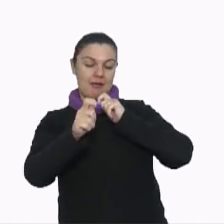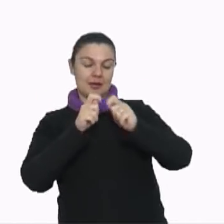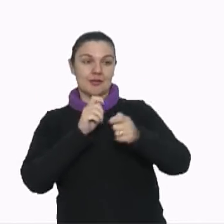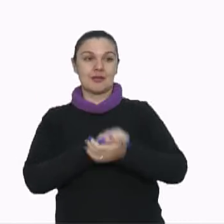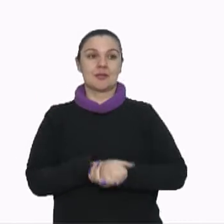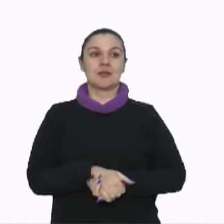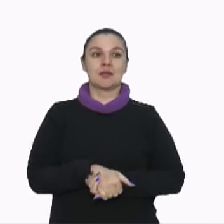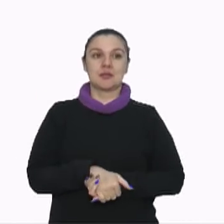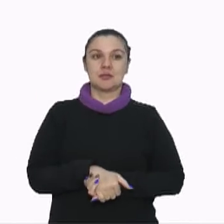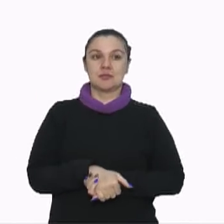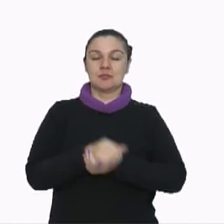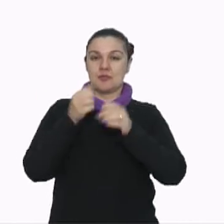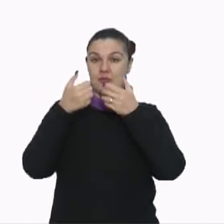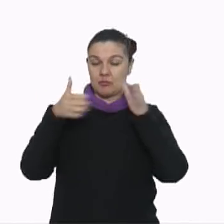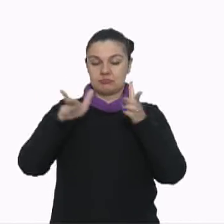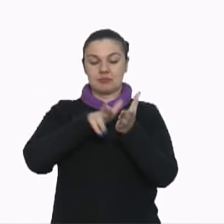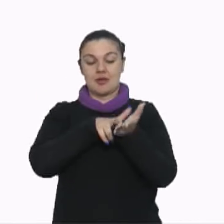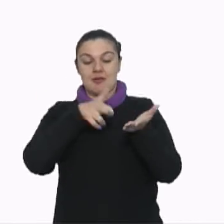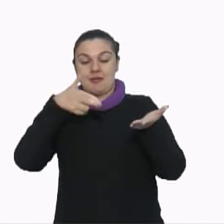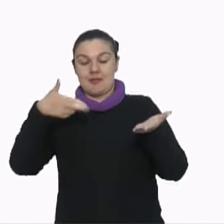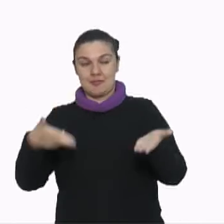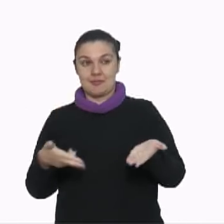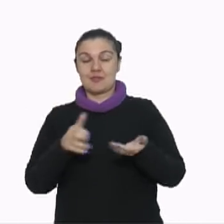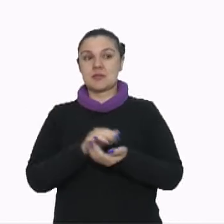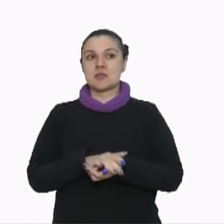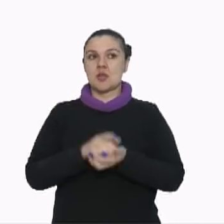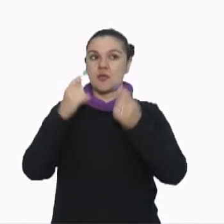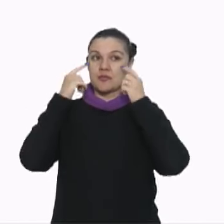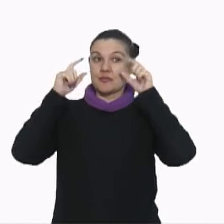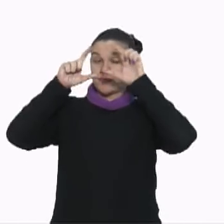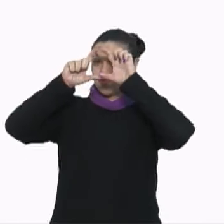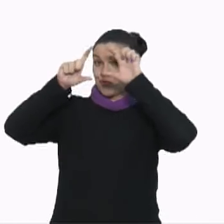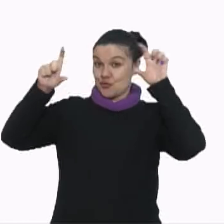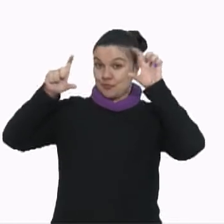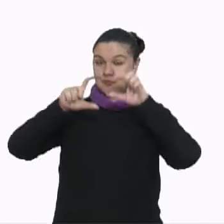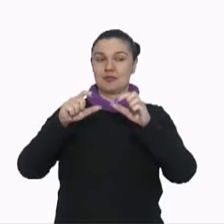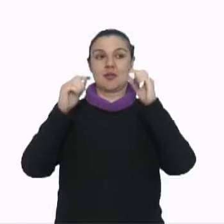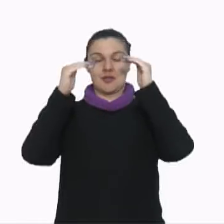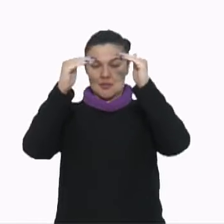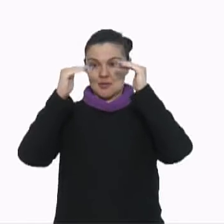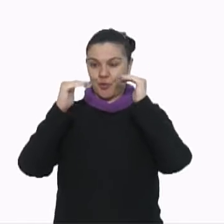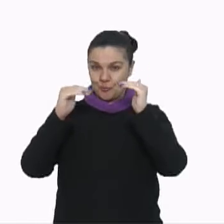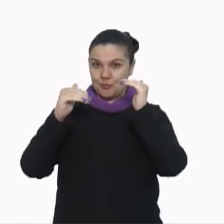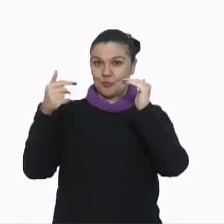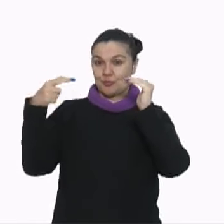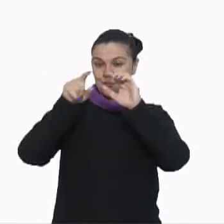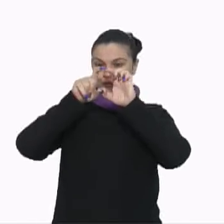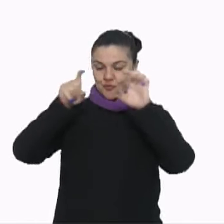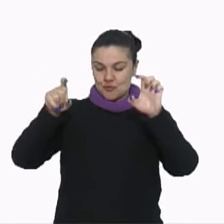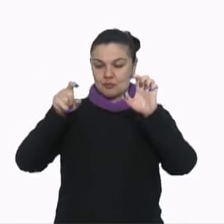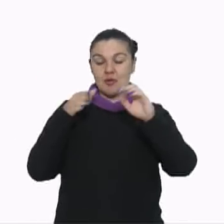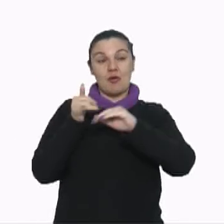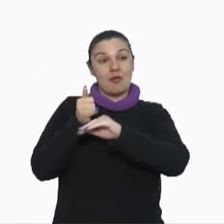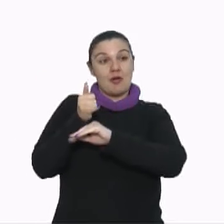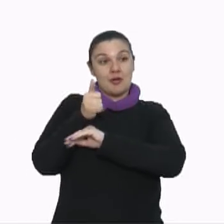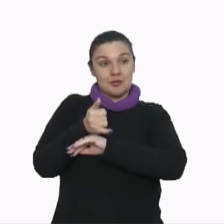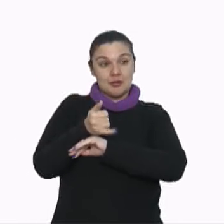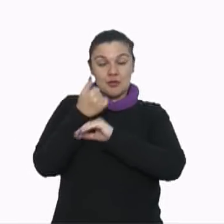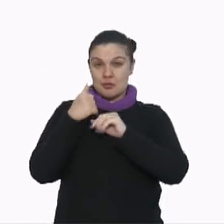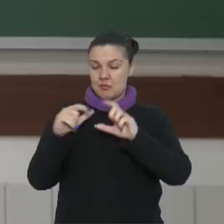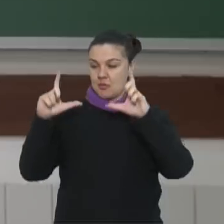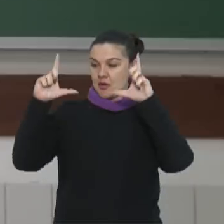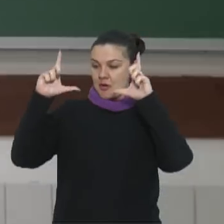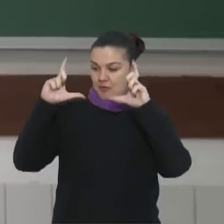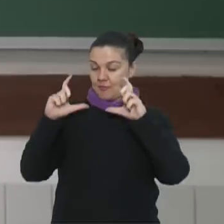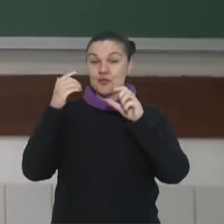entrevista, que foi publicada numa revista. Você tem título, subtítulo e você tem uma introdução e uma foto que a gente